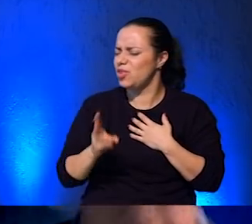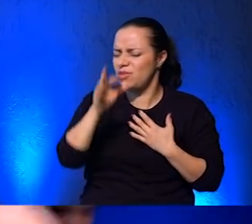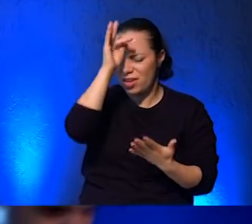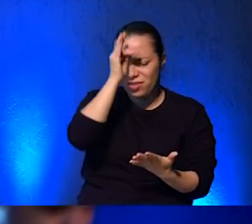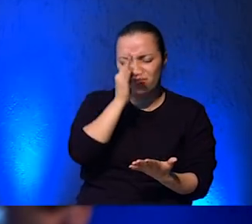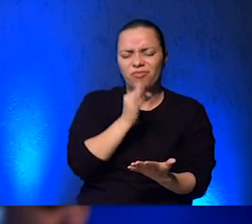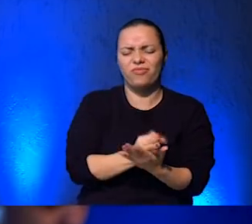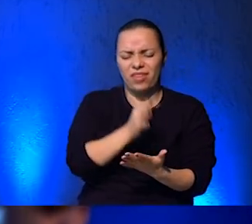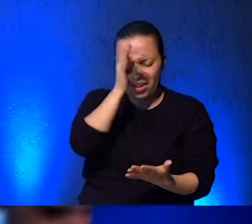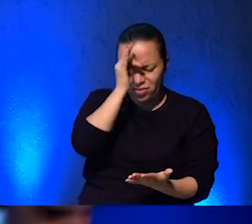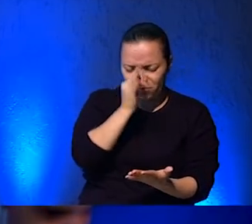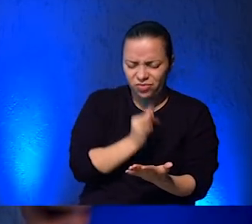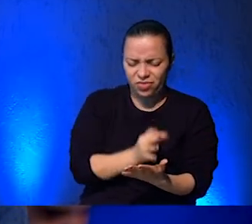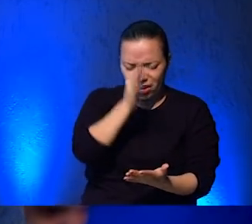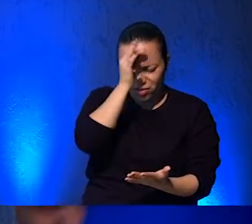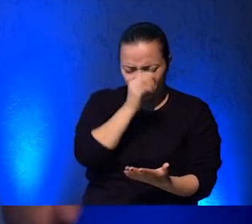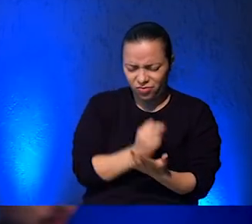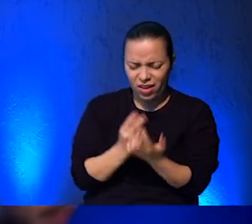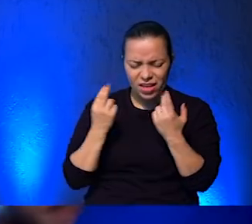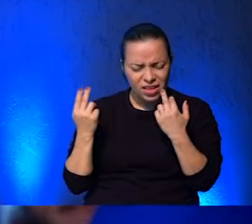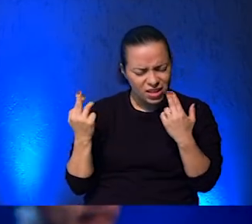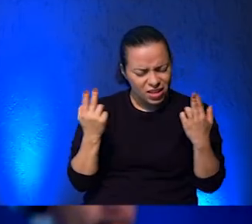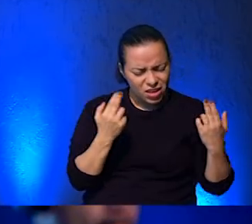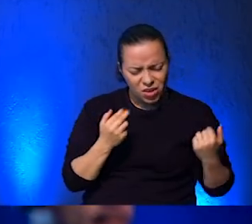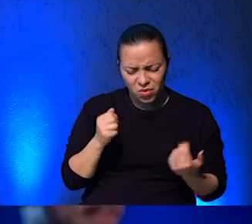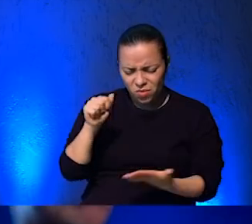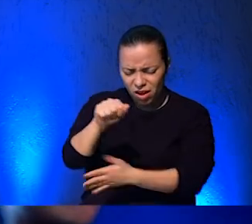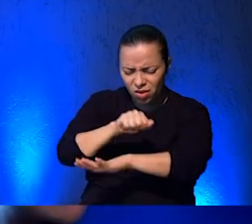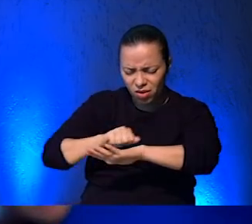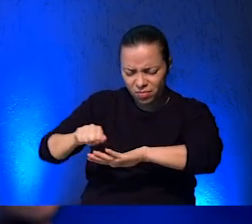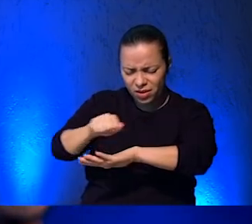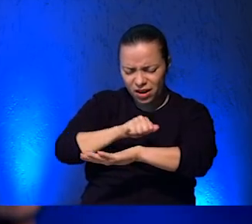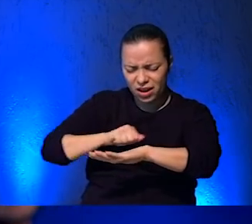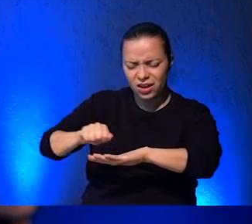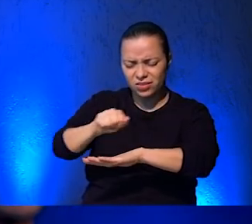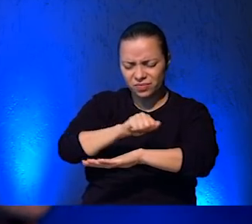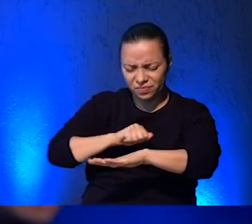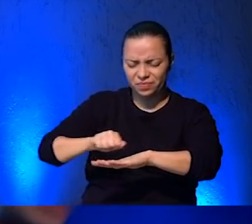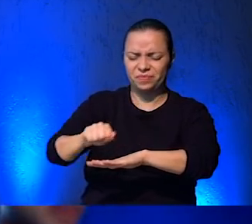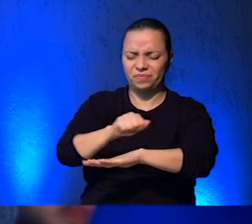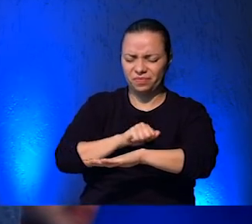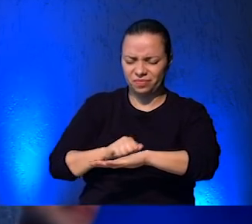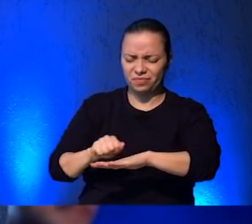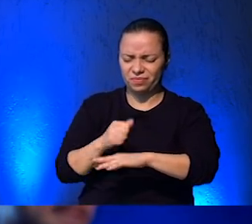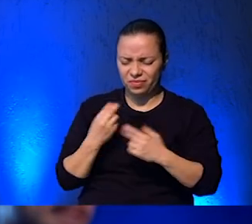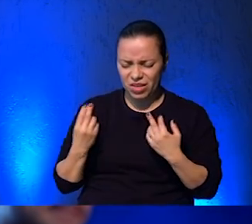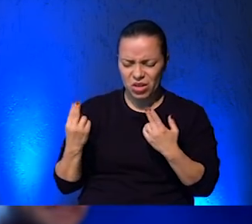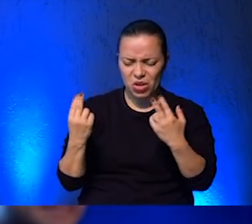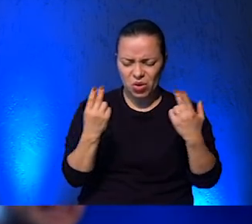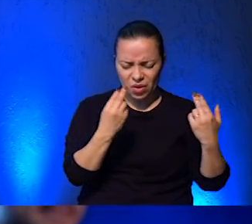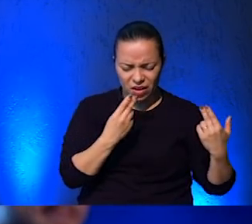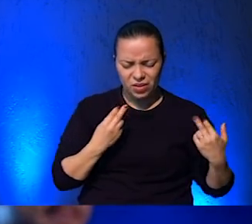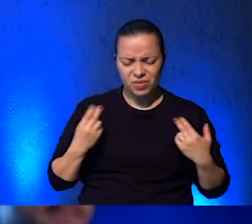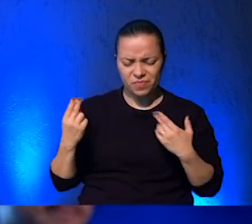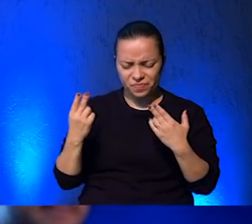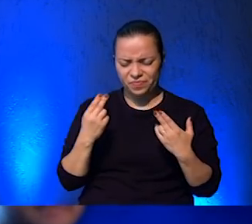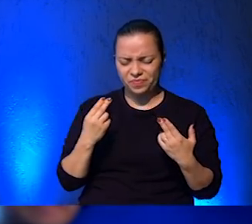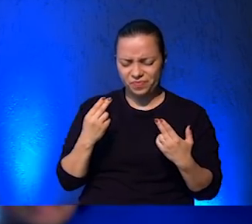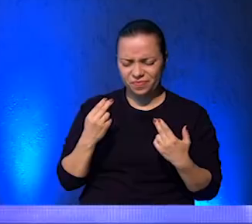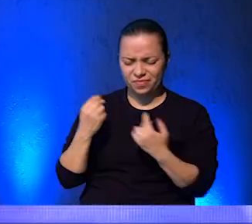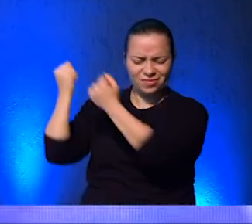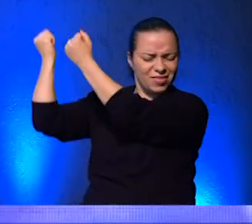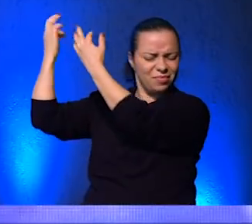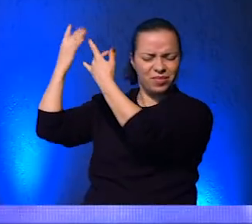fé que teve abraão aleluia aleluia no meio da nossa luta senhor acha